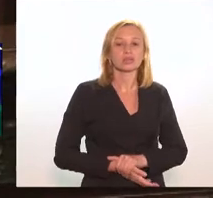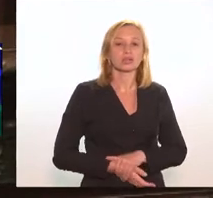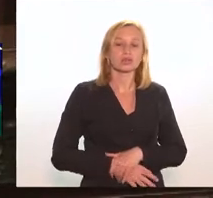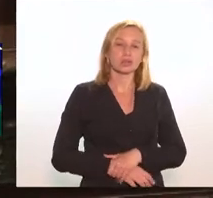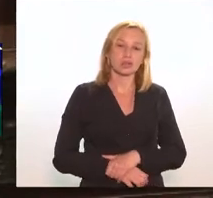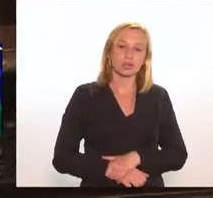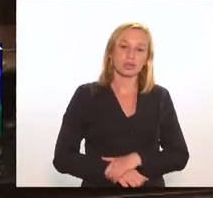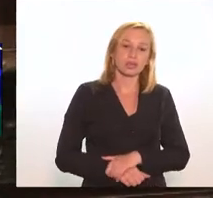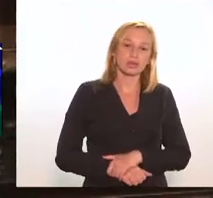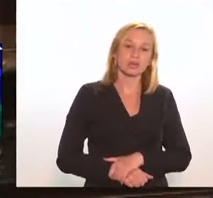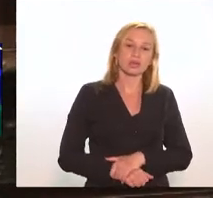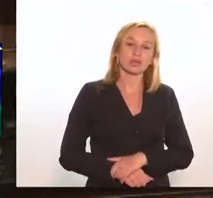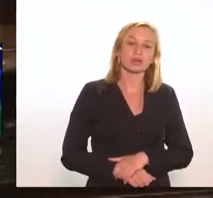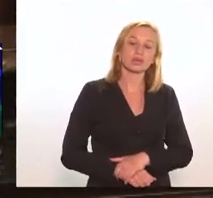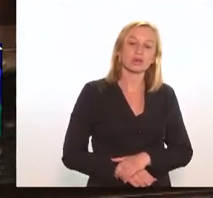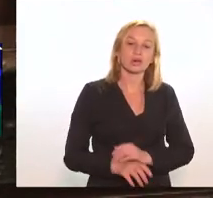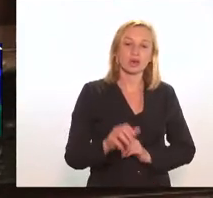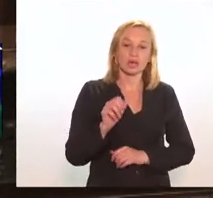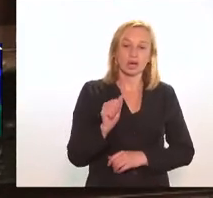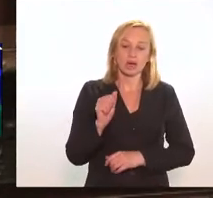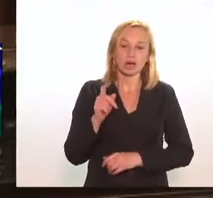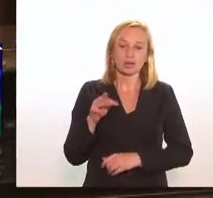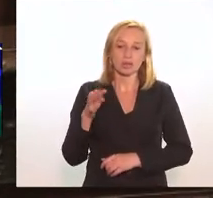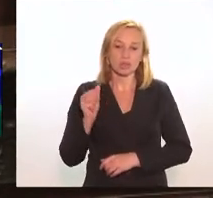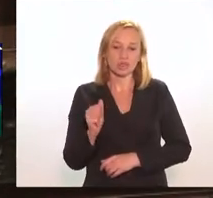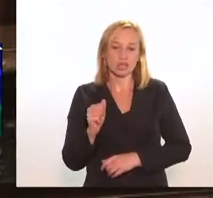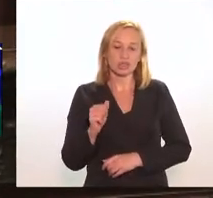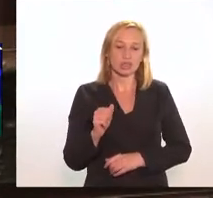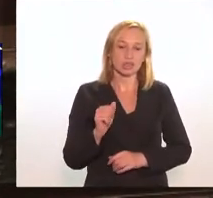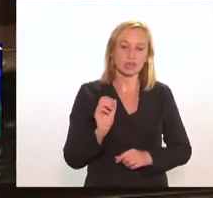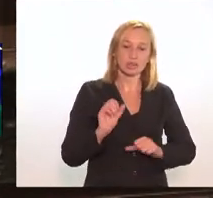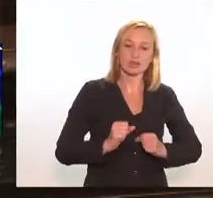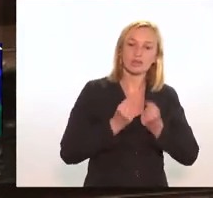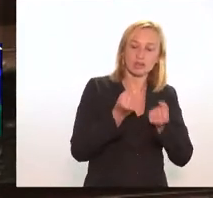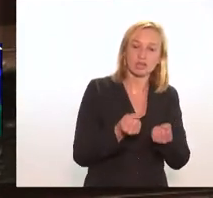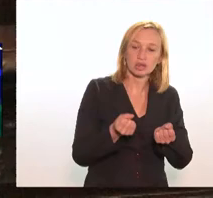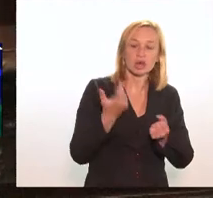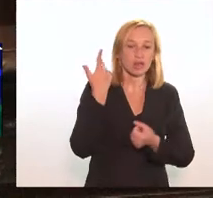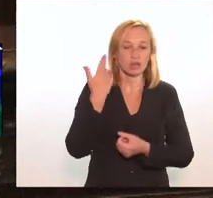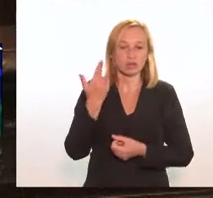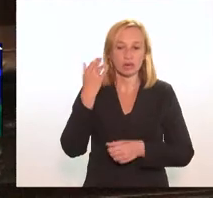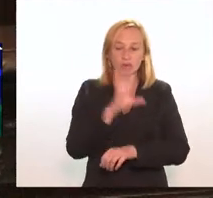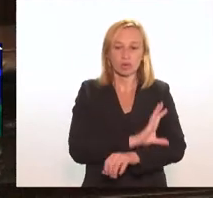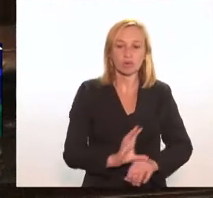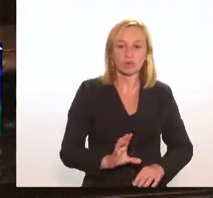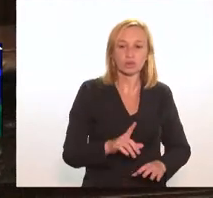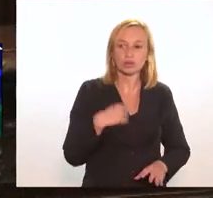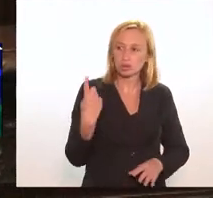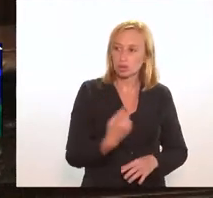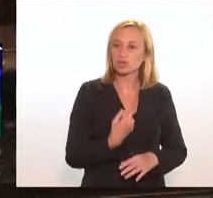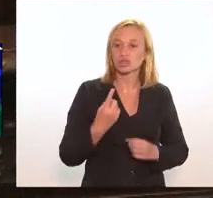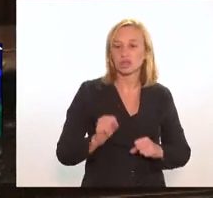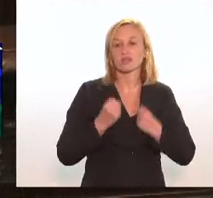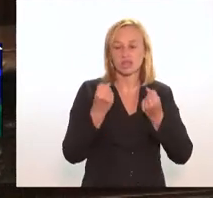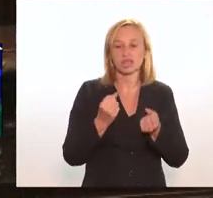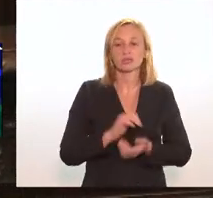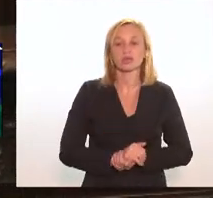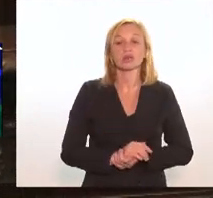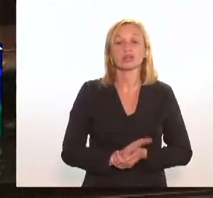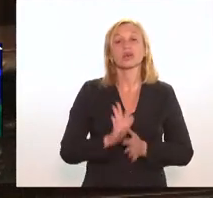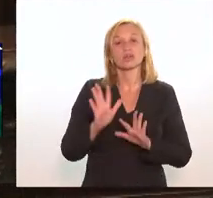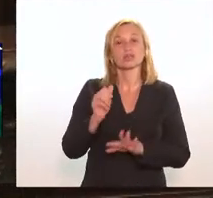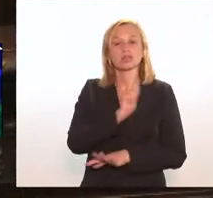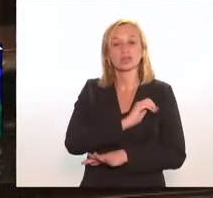ortodoxia em defesa do vernáculo, em defesa da norma culta, a norma culta defendemos todos nós. Aliás, deputado